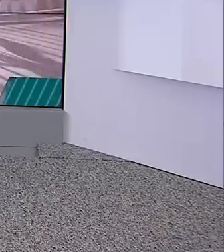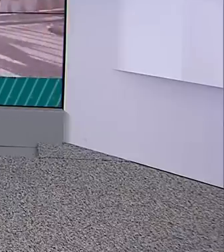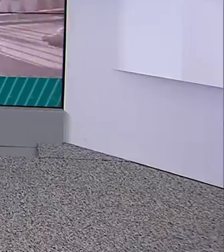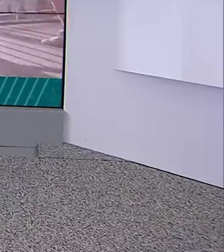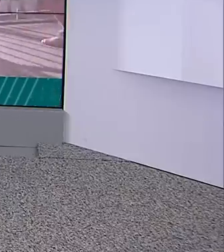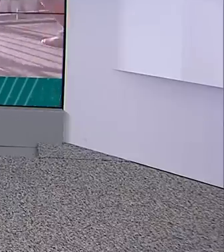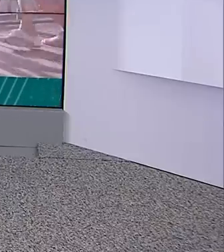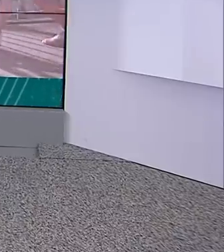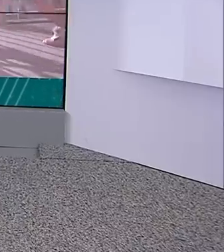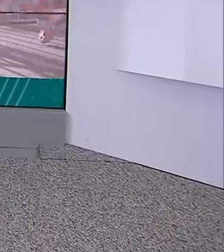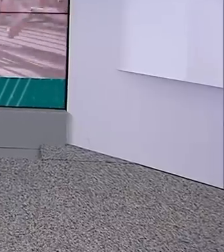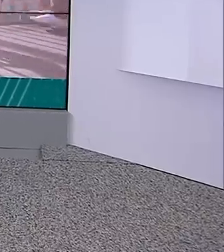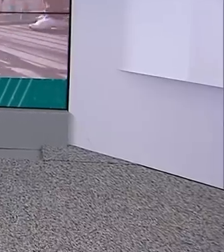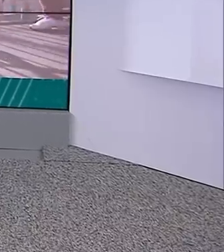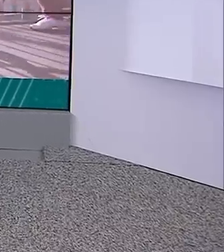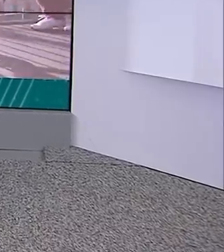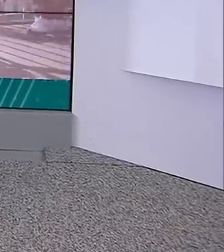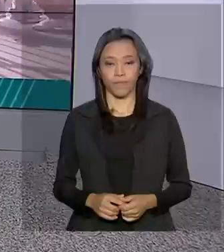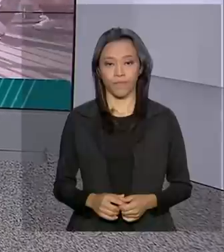o